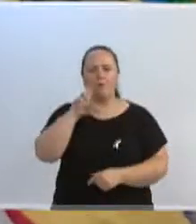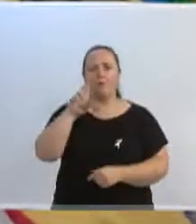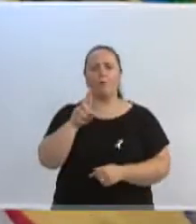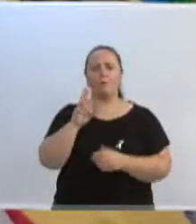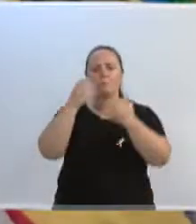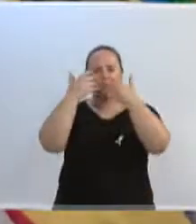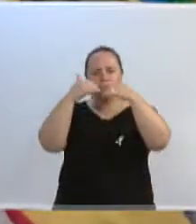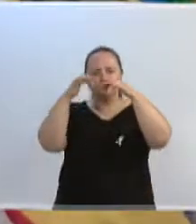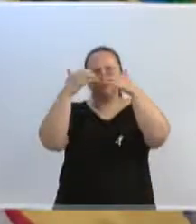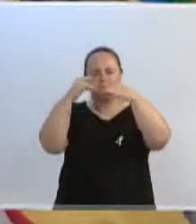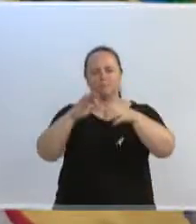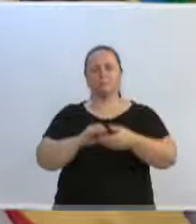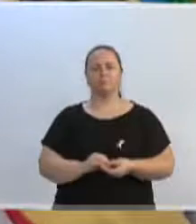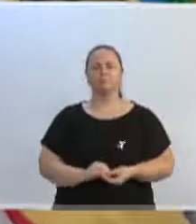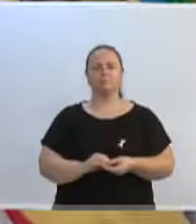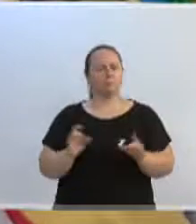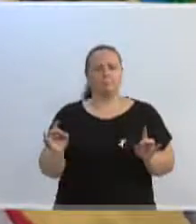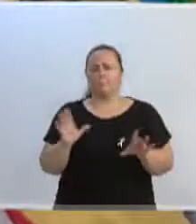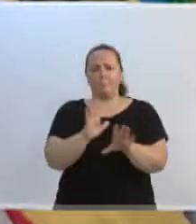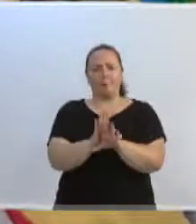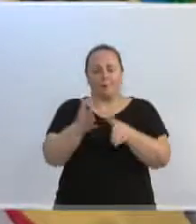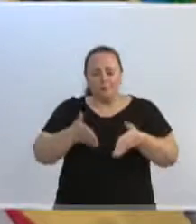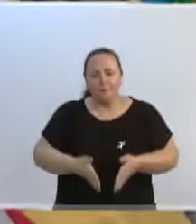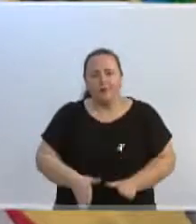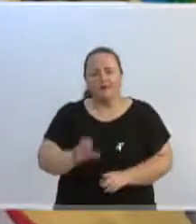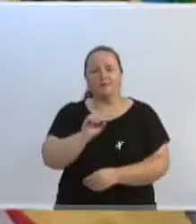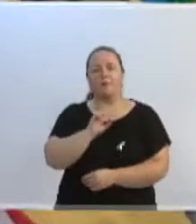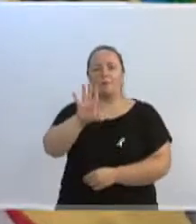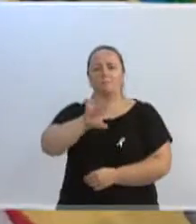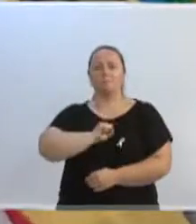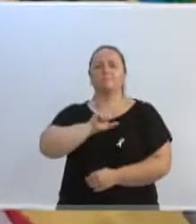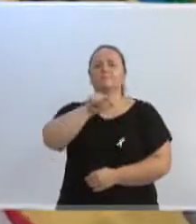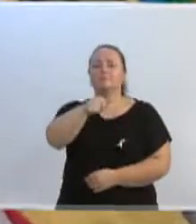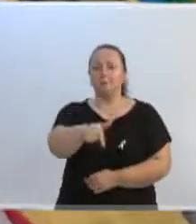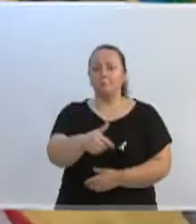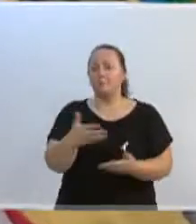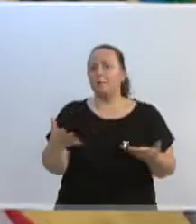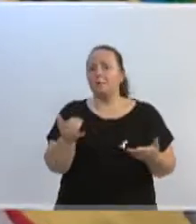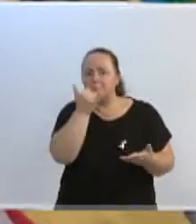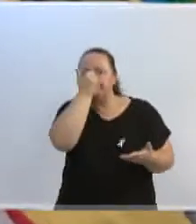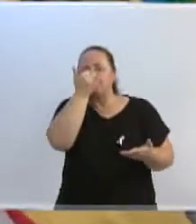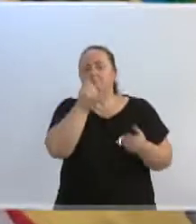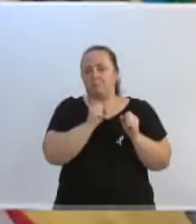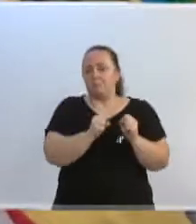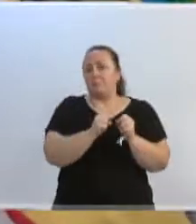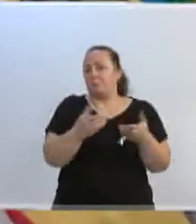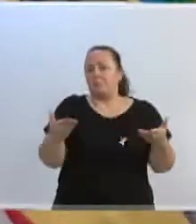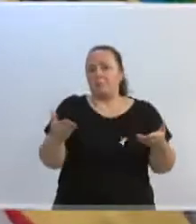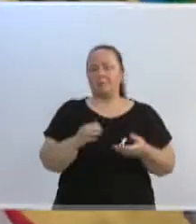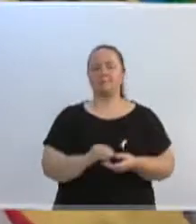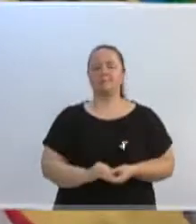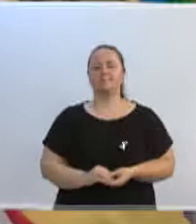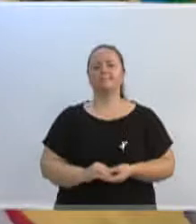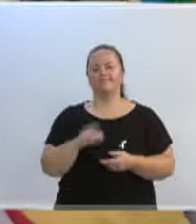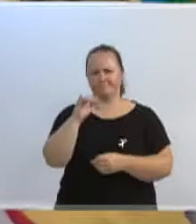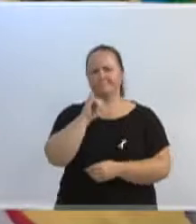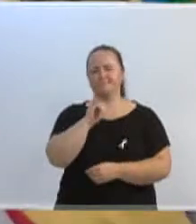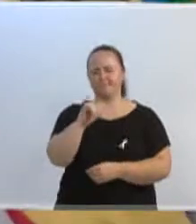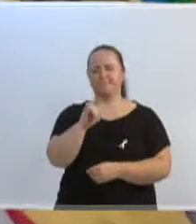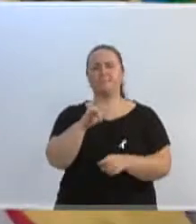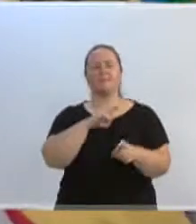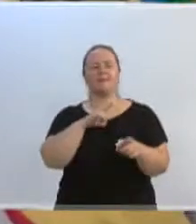Já nascemos com essas características ou a adquirimos, no caso, eu gosto sempre de lembrar do amigo